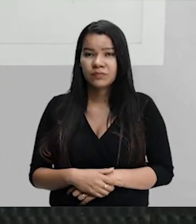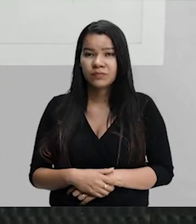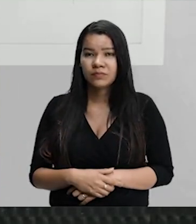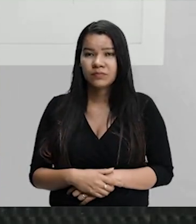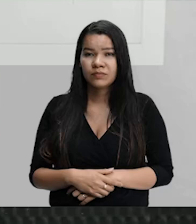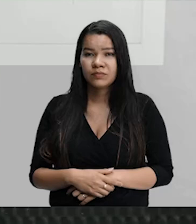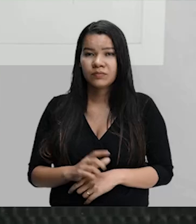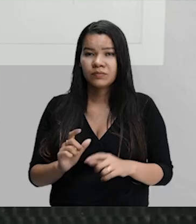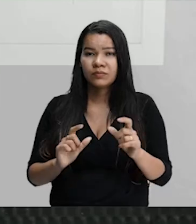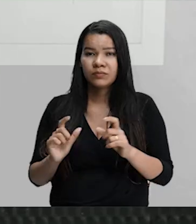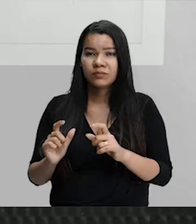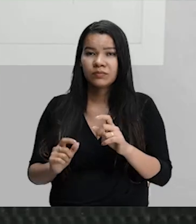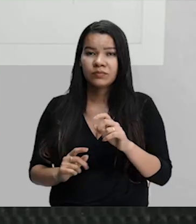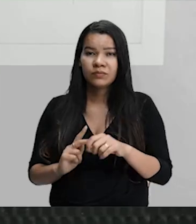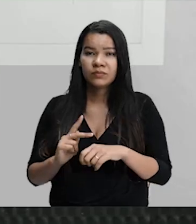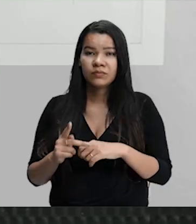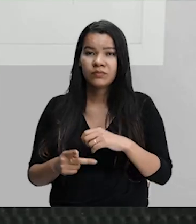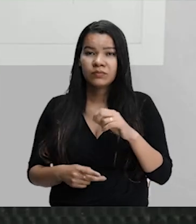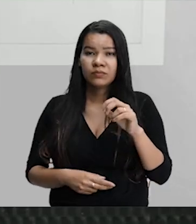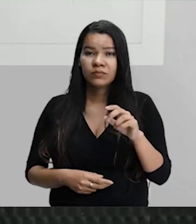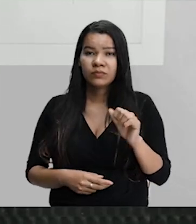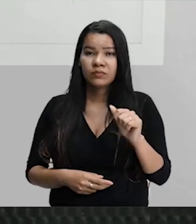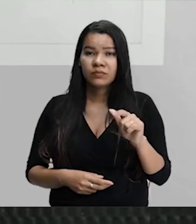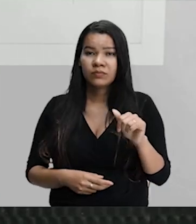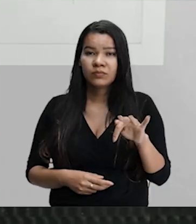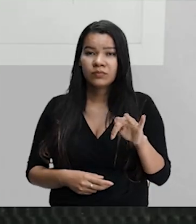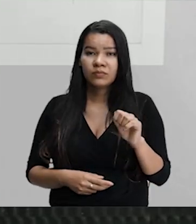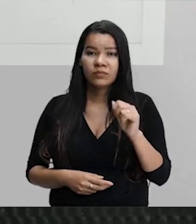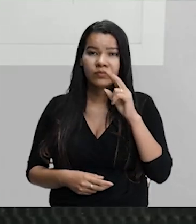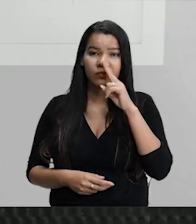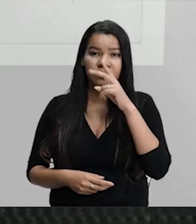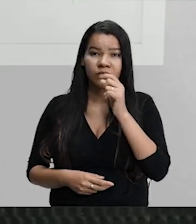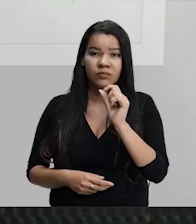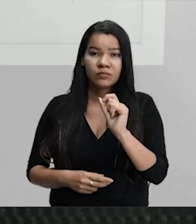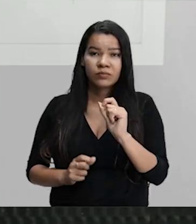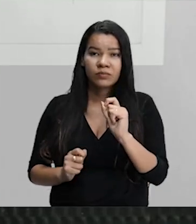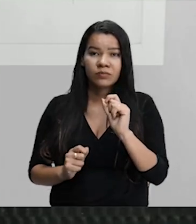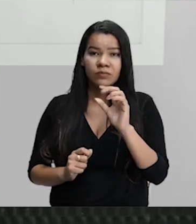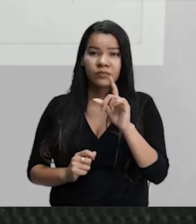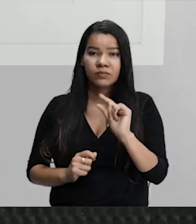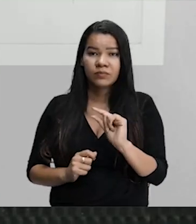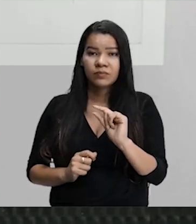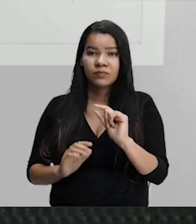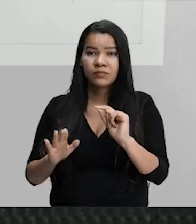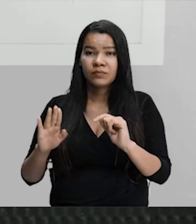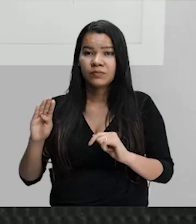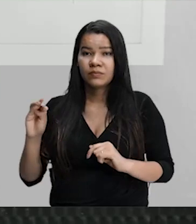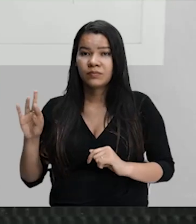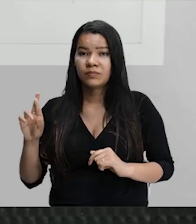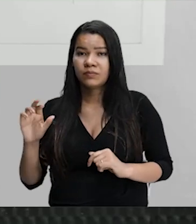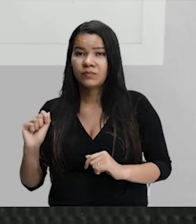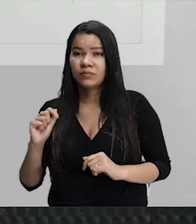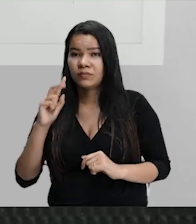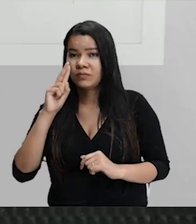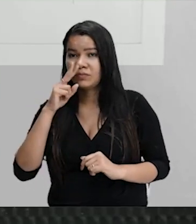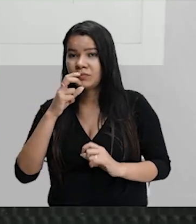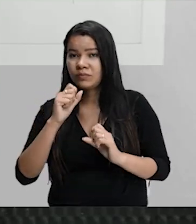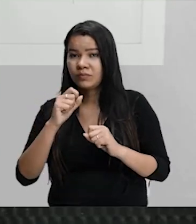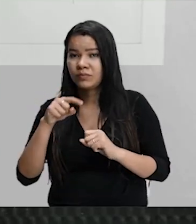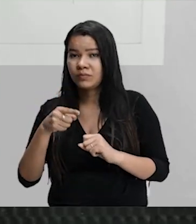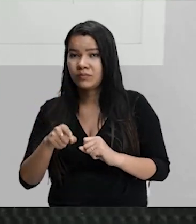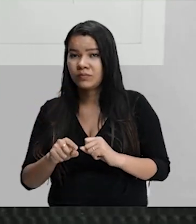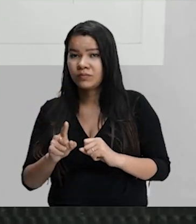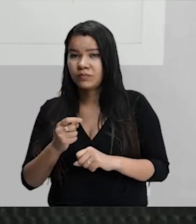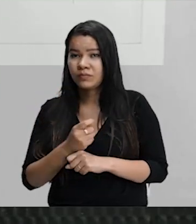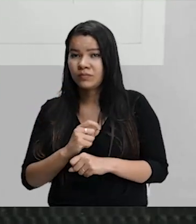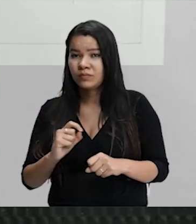partícula alfa, poder de penetração bem pequeno. Partícula beta, poder de penetração maior do que o da partícula alfa, porém